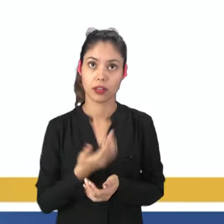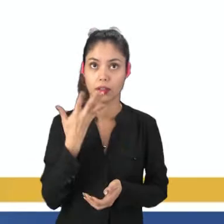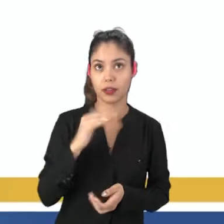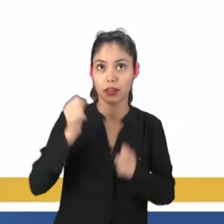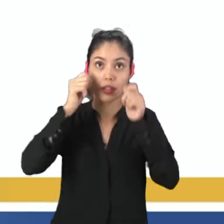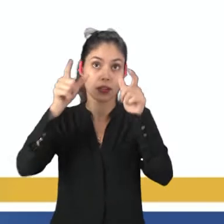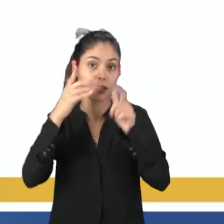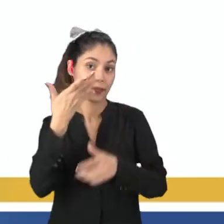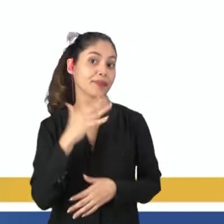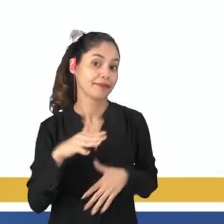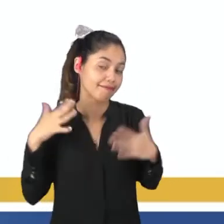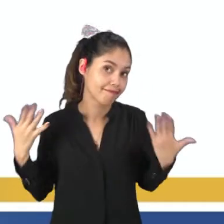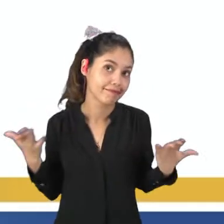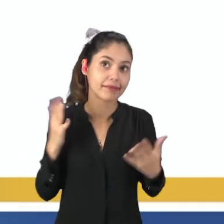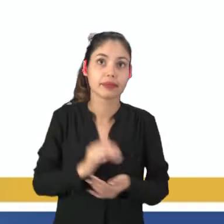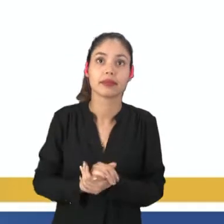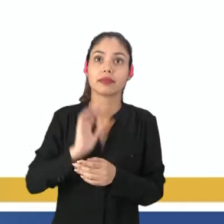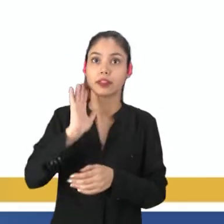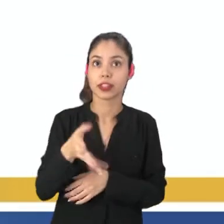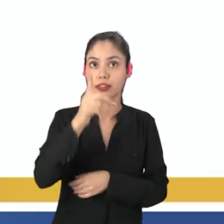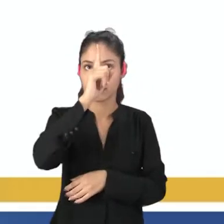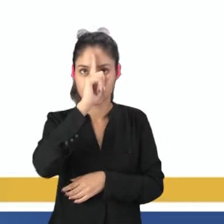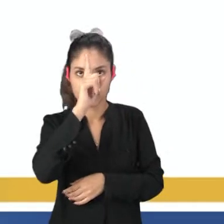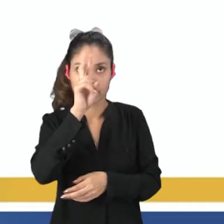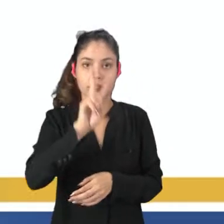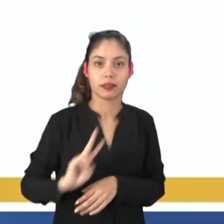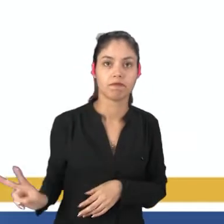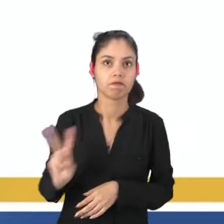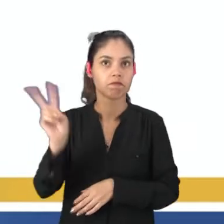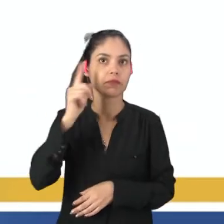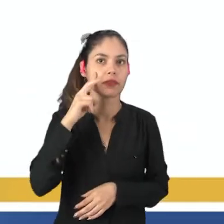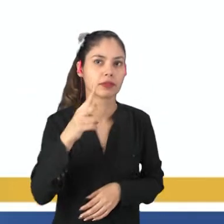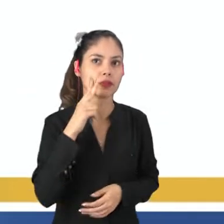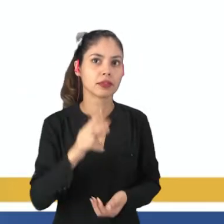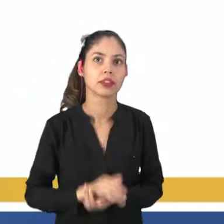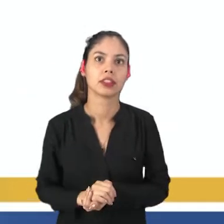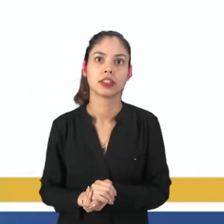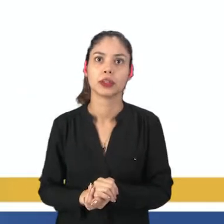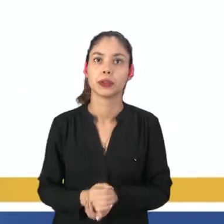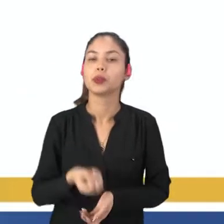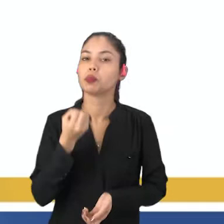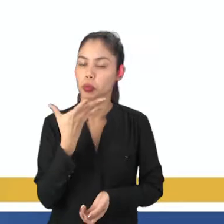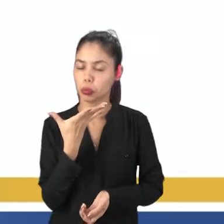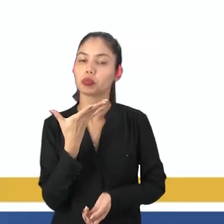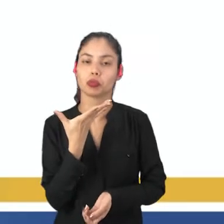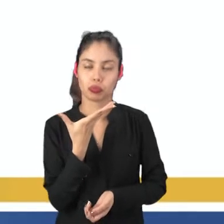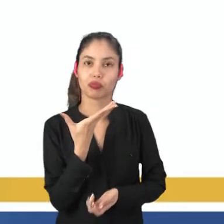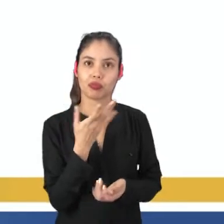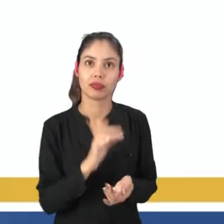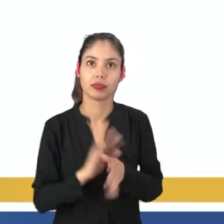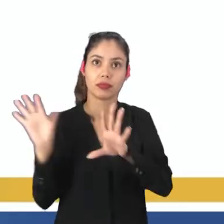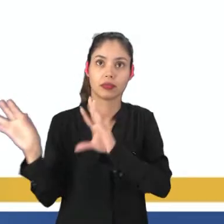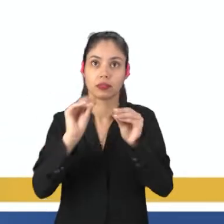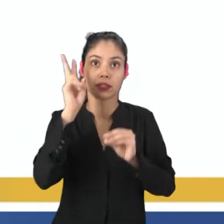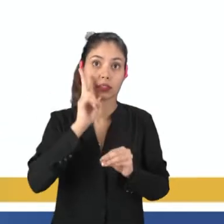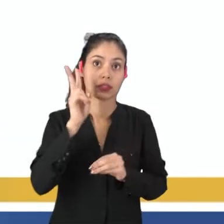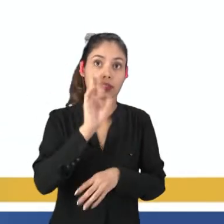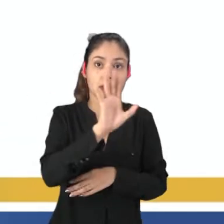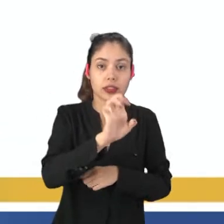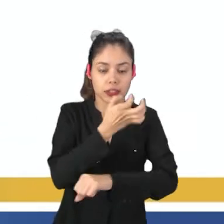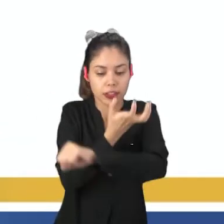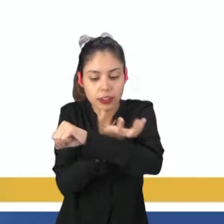chamam a atenção de uma criança. Já um adulto saberá valorizar o fato de o sabor do biscoito lembrar